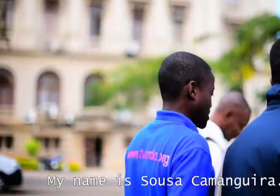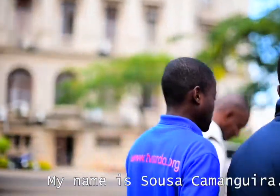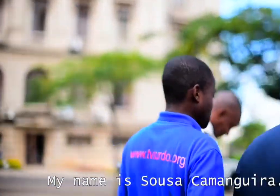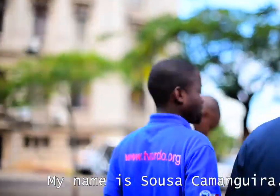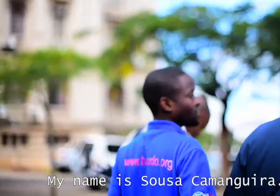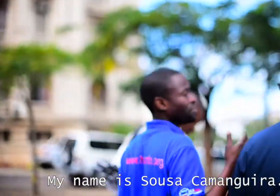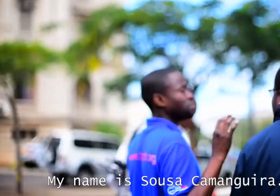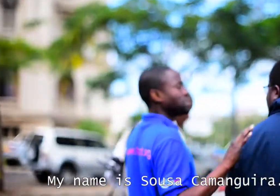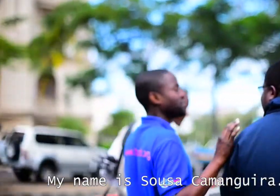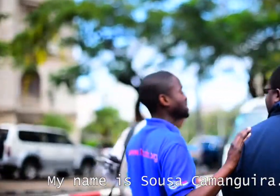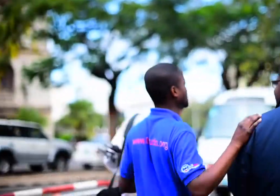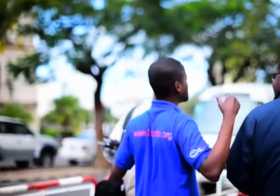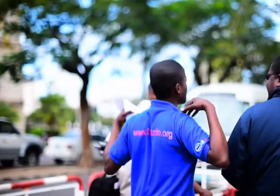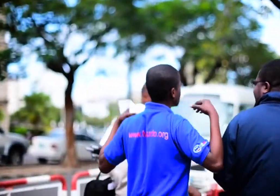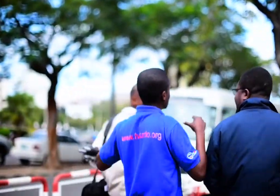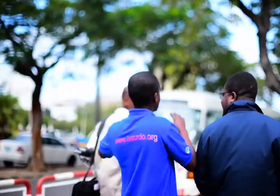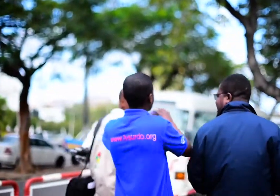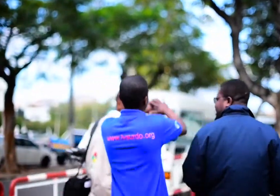Chamo-me Souza Camangueira.